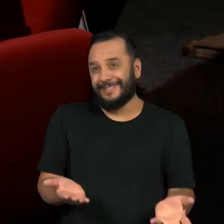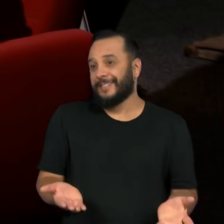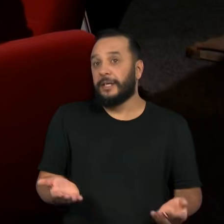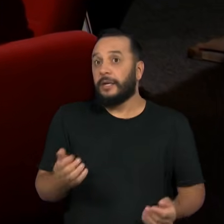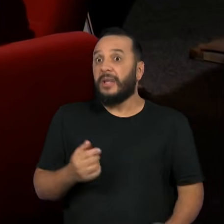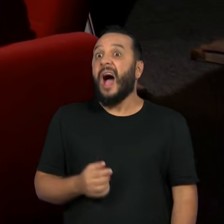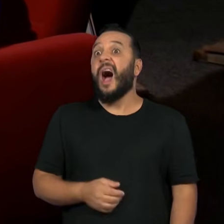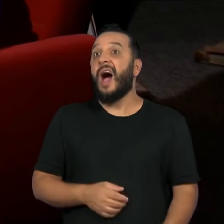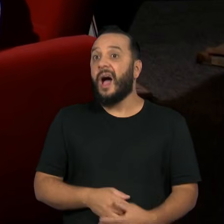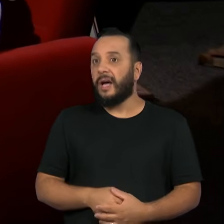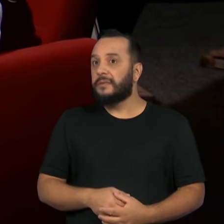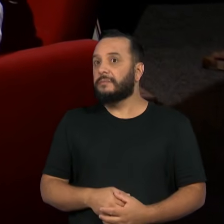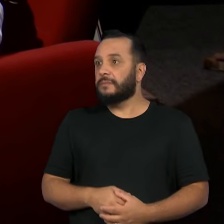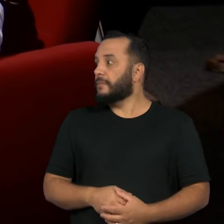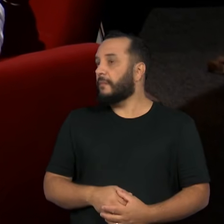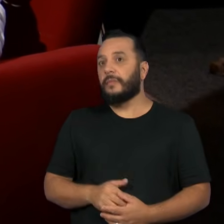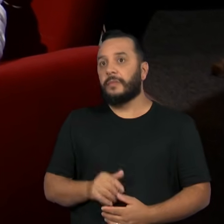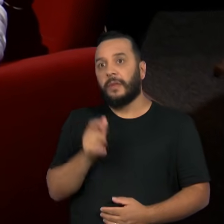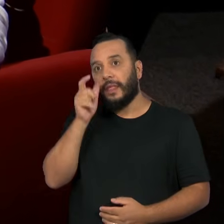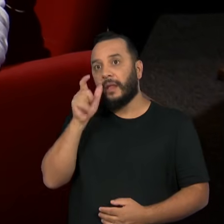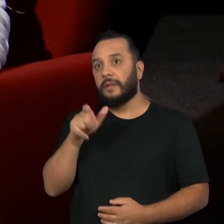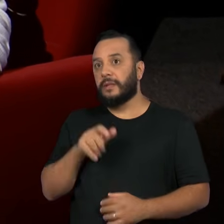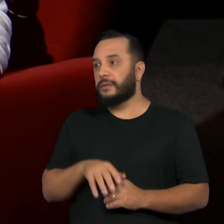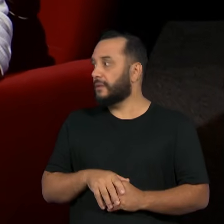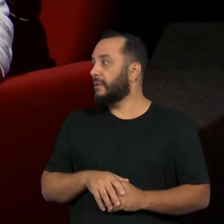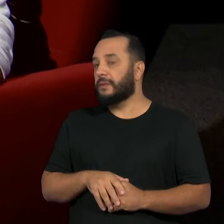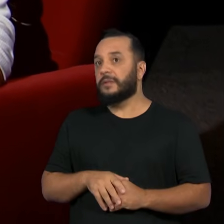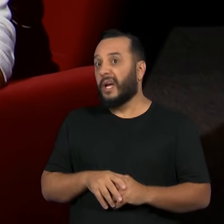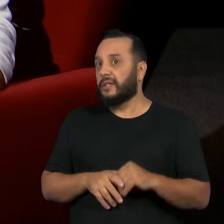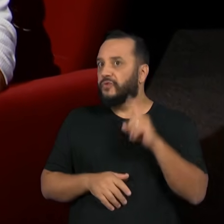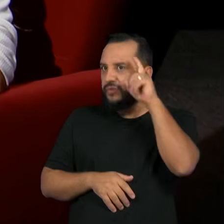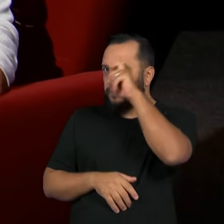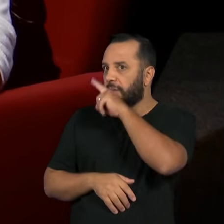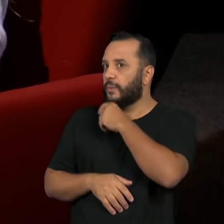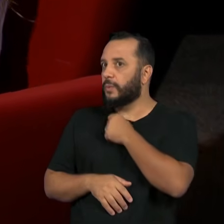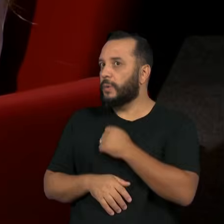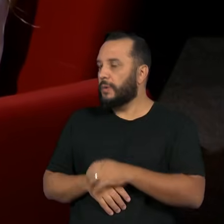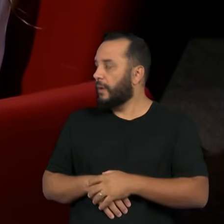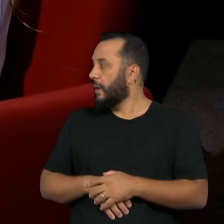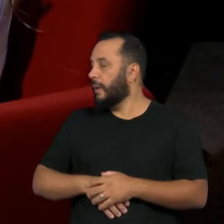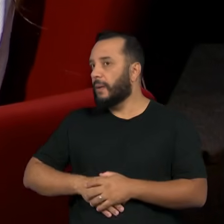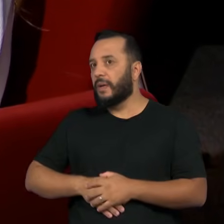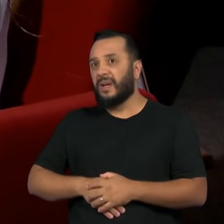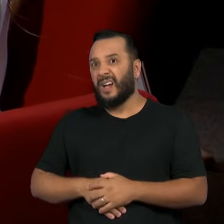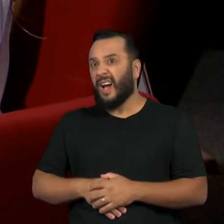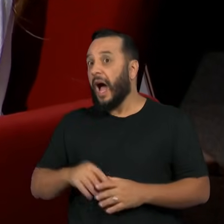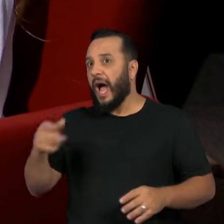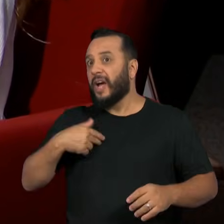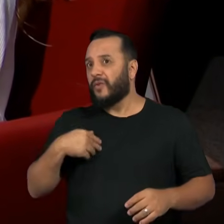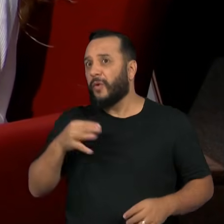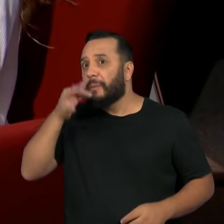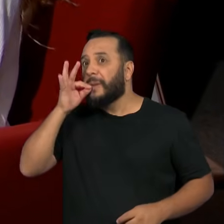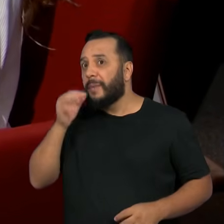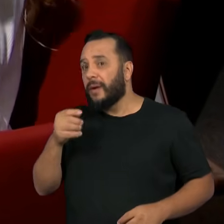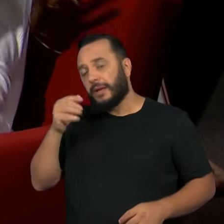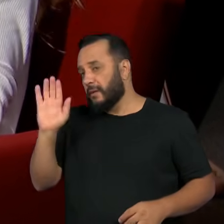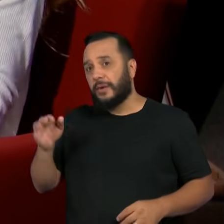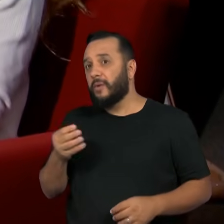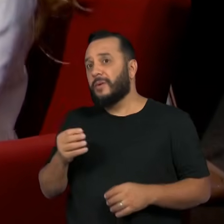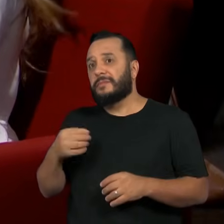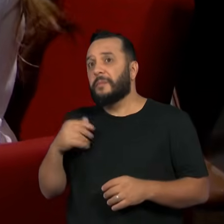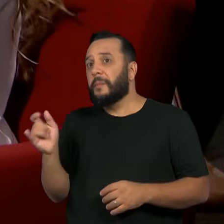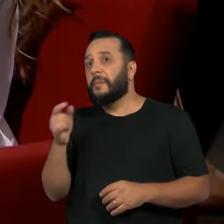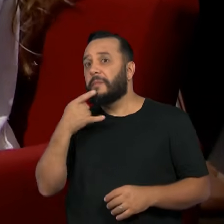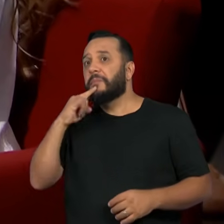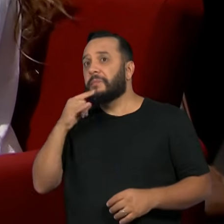fala, puxa, é difícil, né? Eu vou pegar um drink lá. Chegou